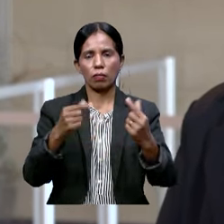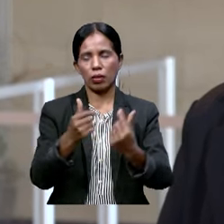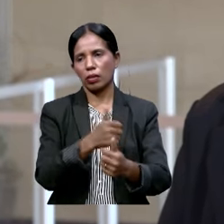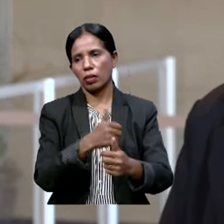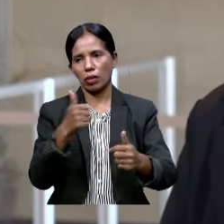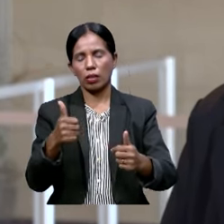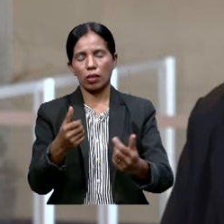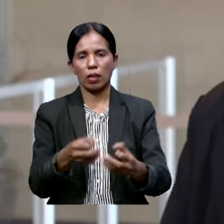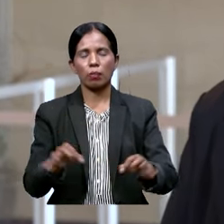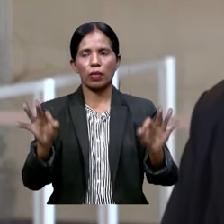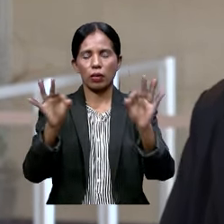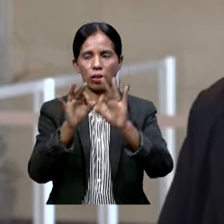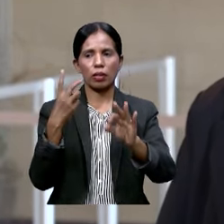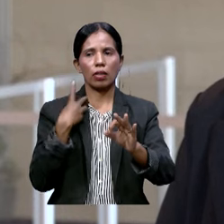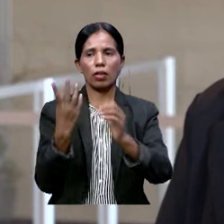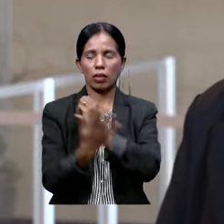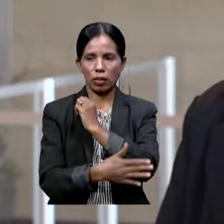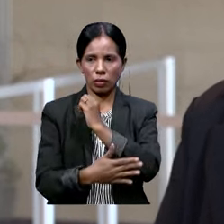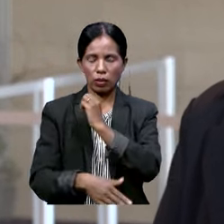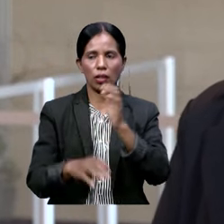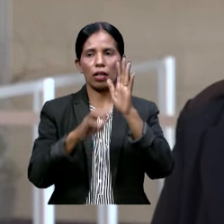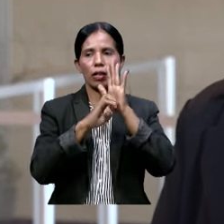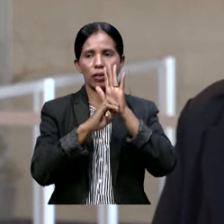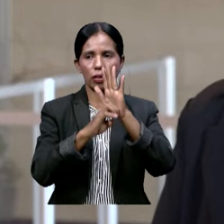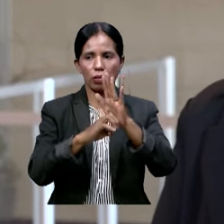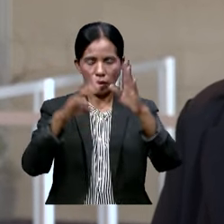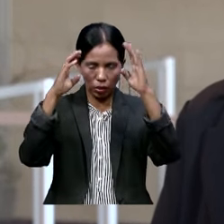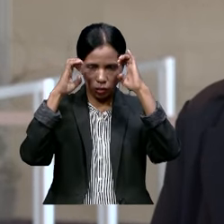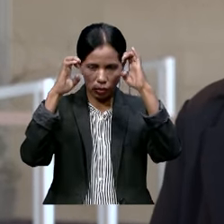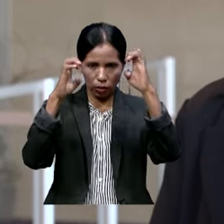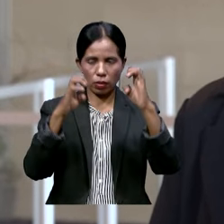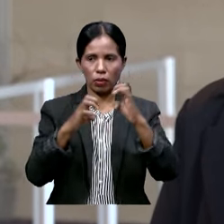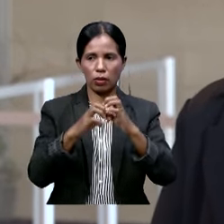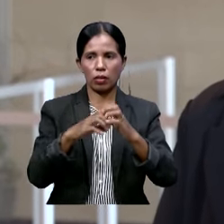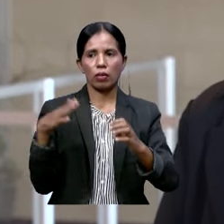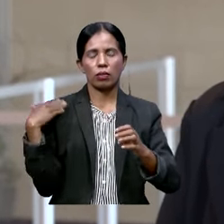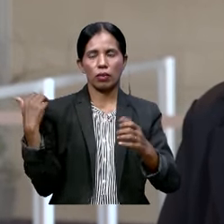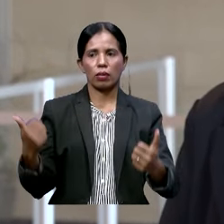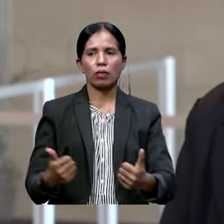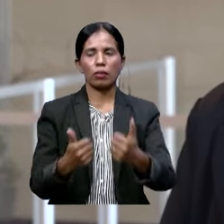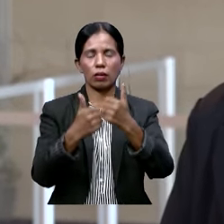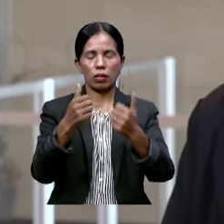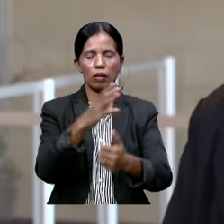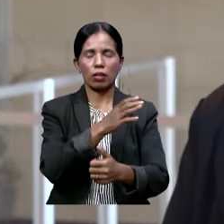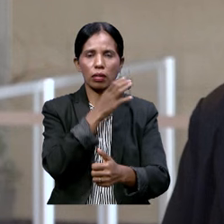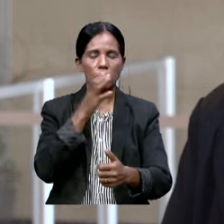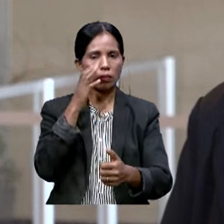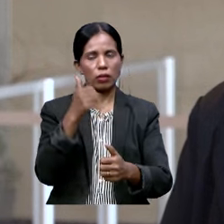nebe importante mai itinerai exemplo educação juventude e desporto agricultura no sei